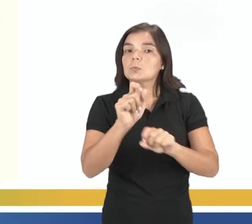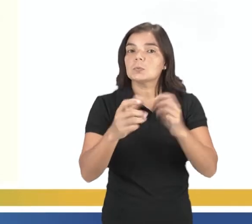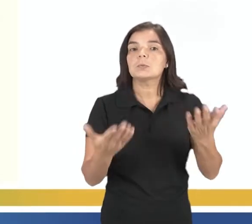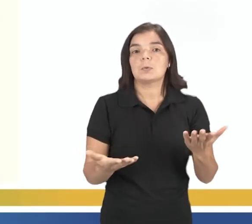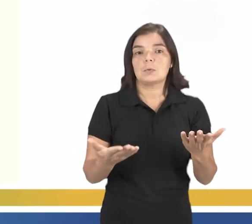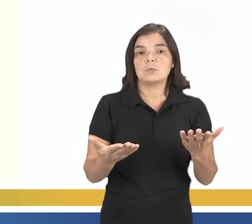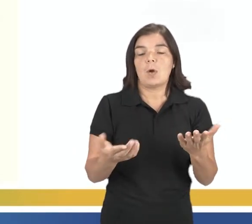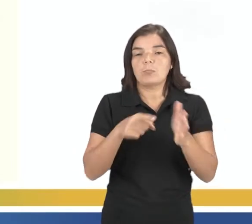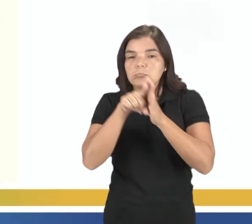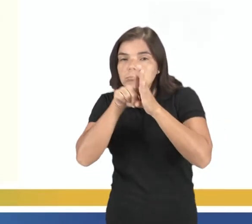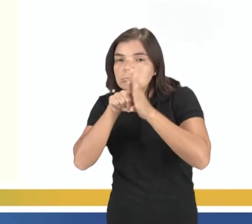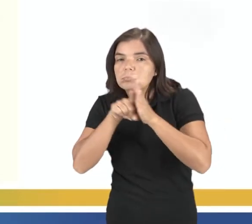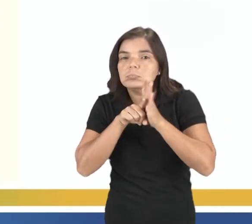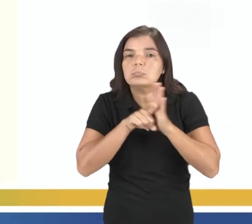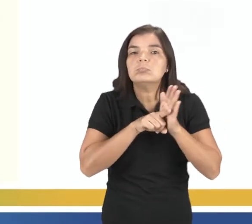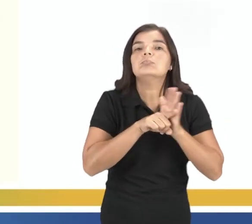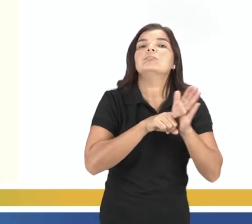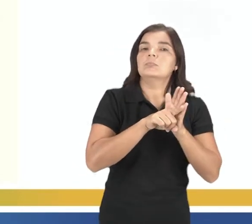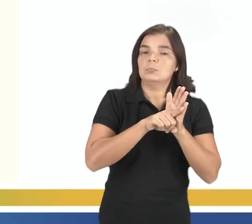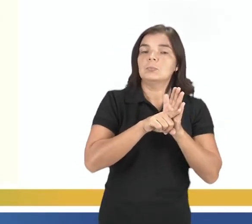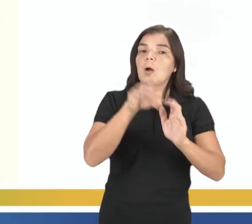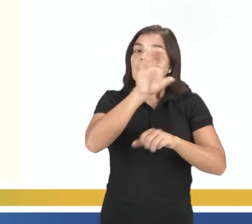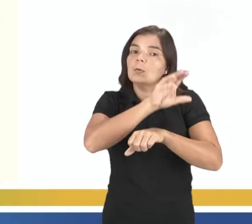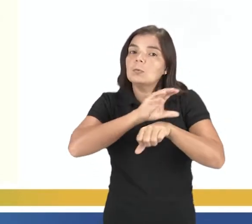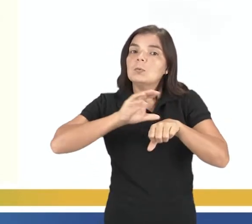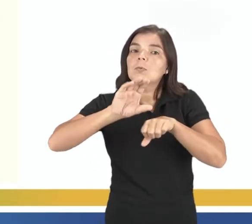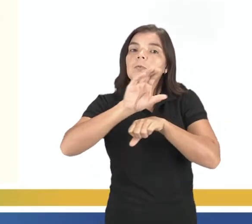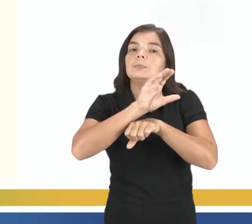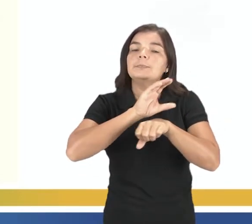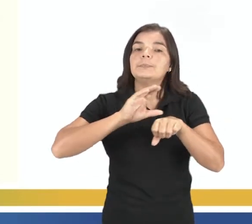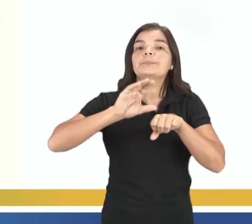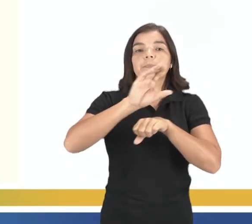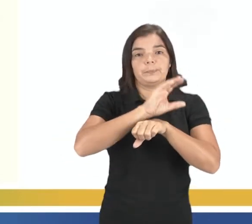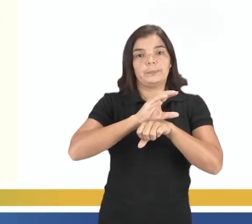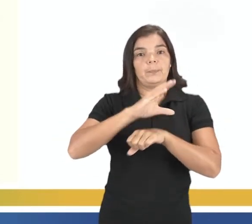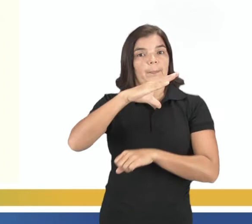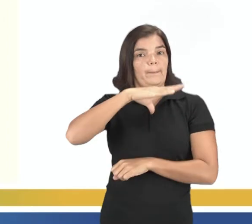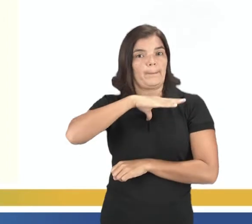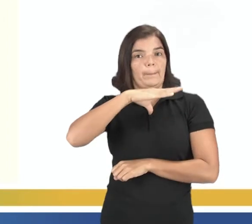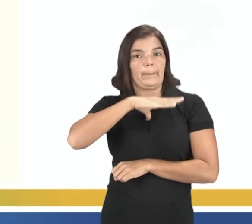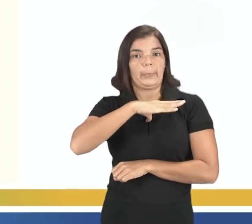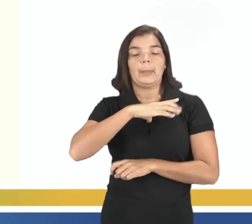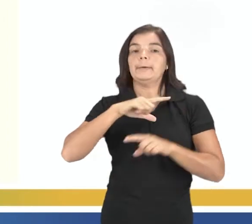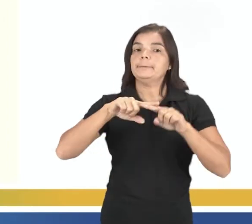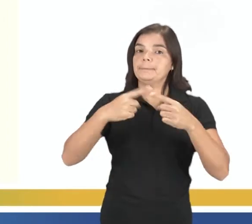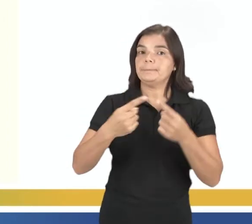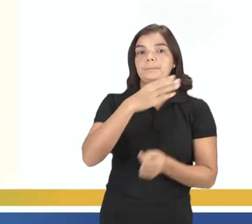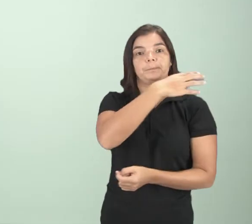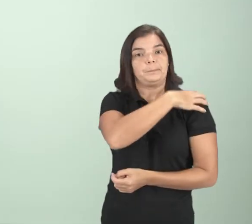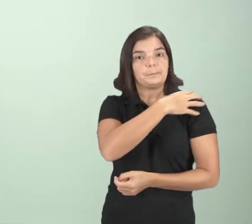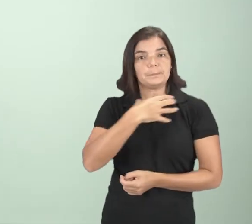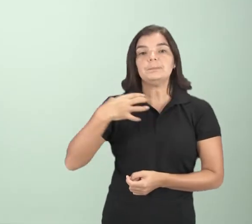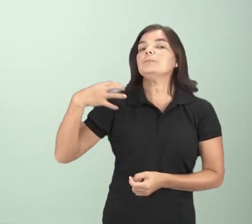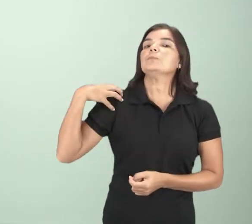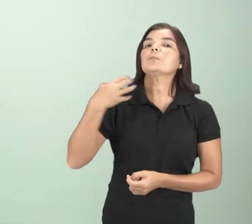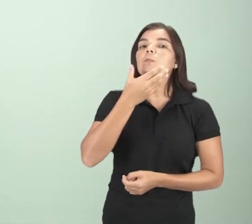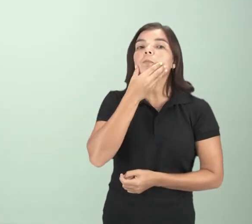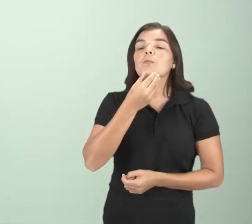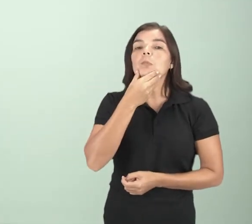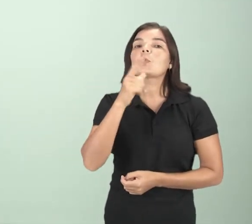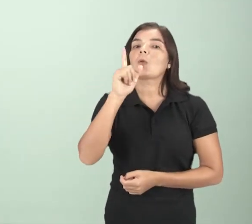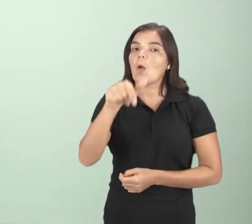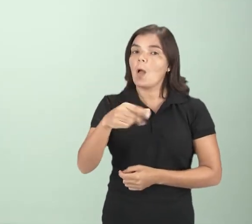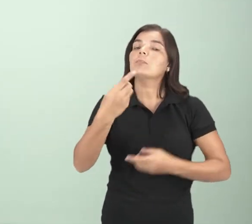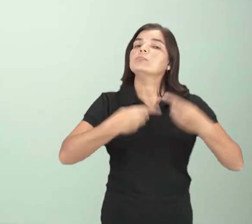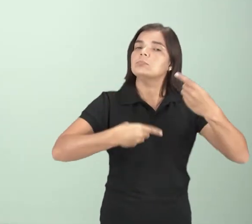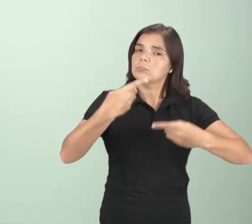de investigar a constituição da cidade. Então, para Aristóteles, o homem é um